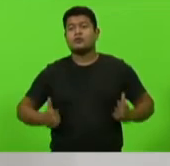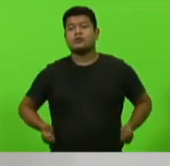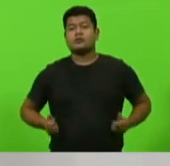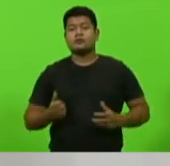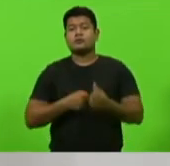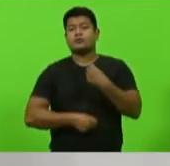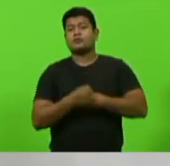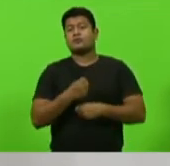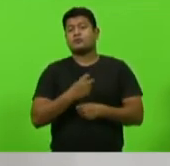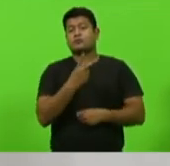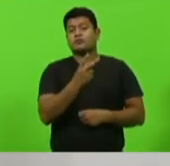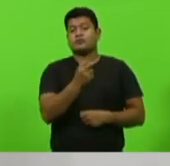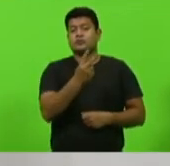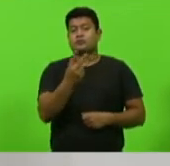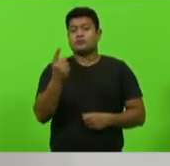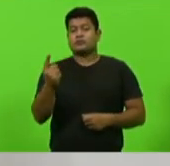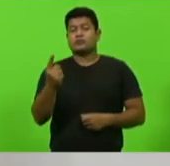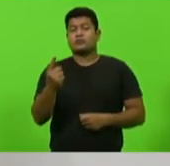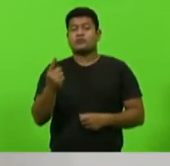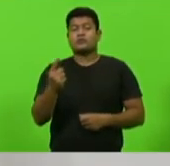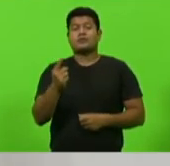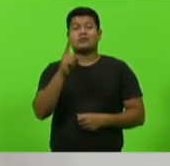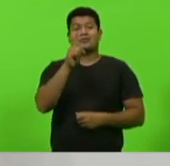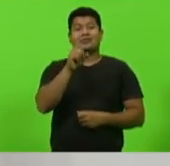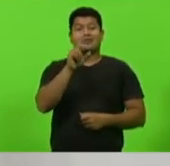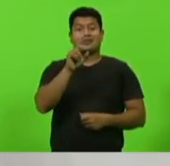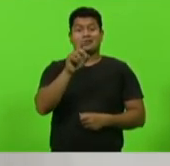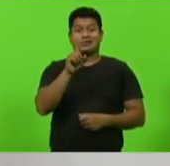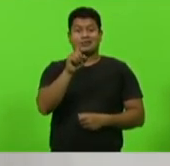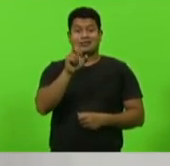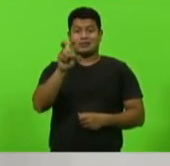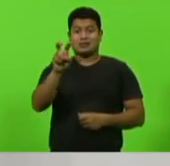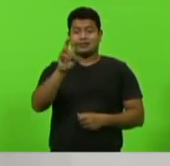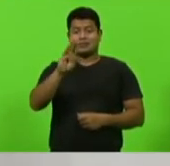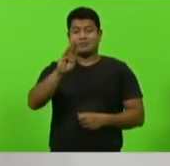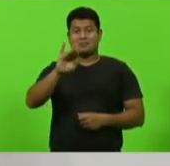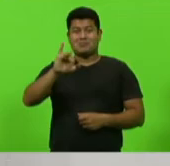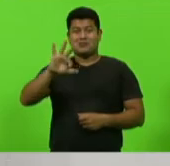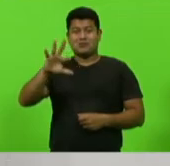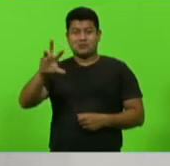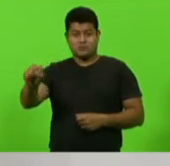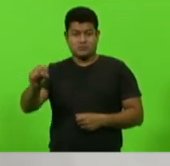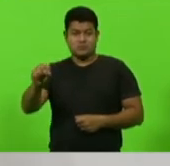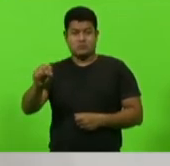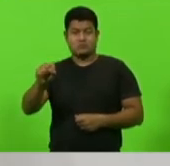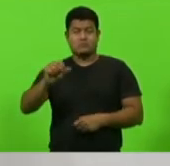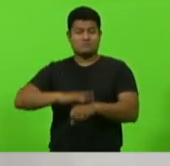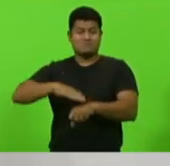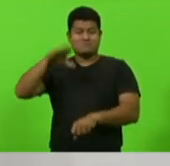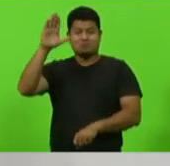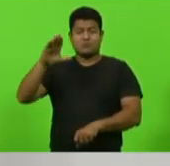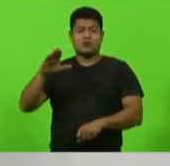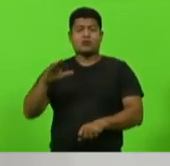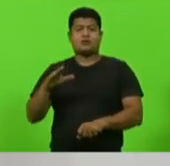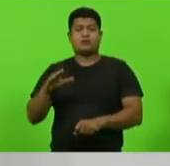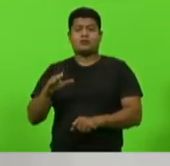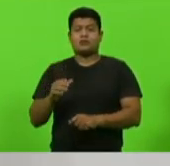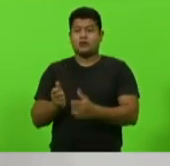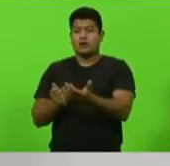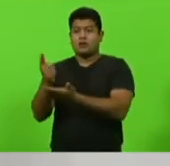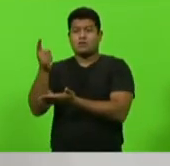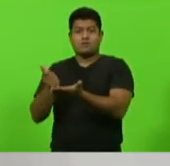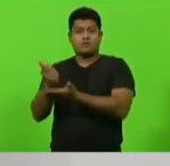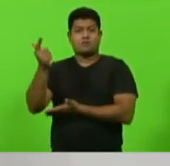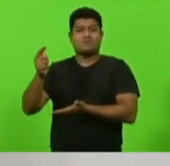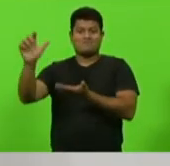2021, 15 bilhões e 200 milhões de dólares em importação de fertilizante. E nós,